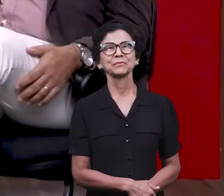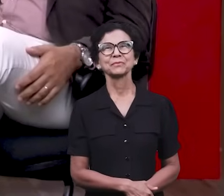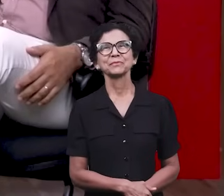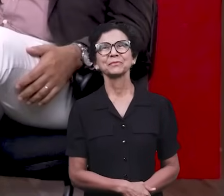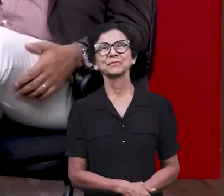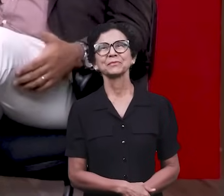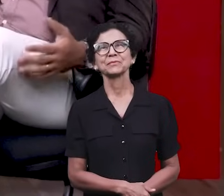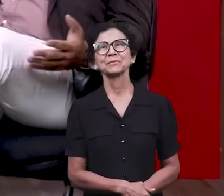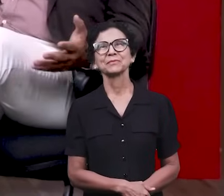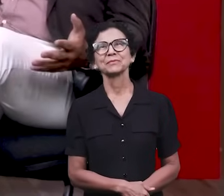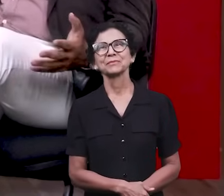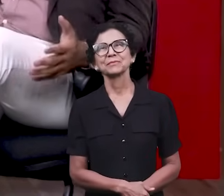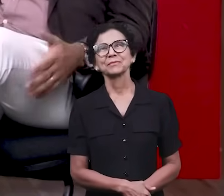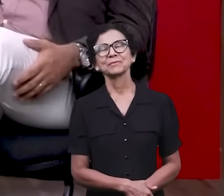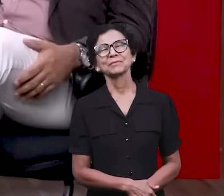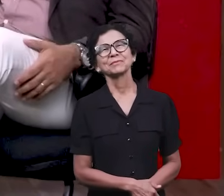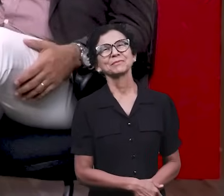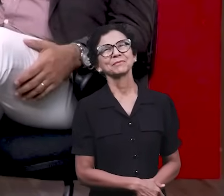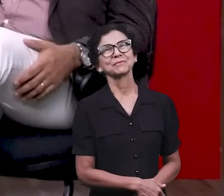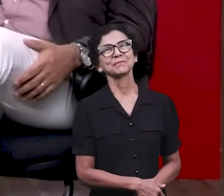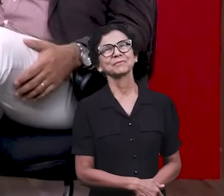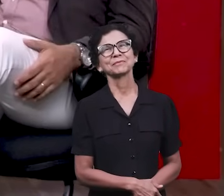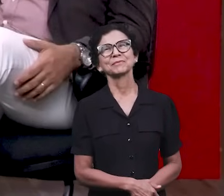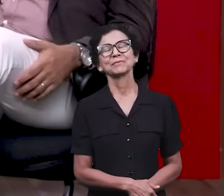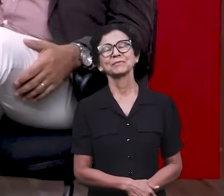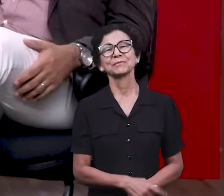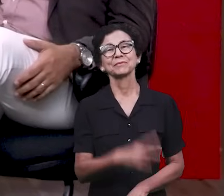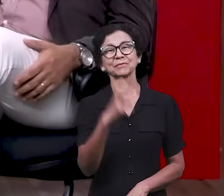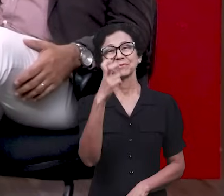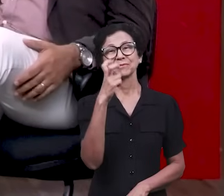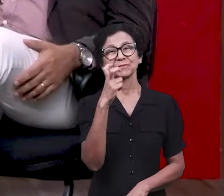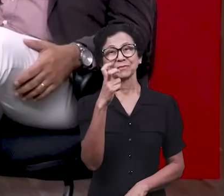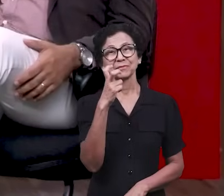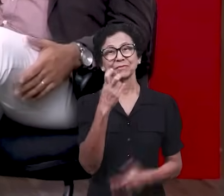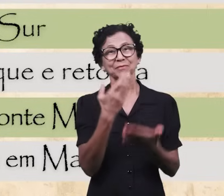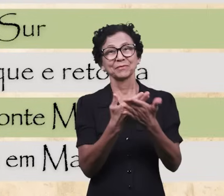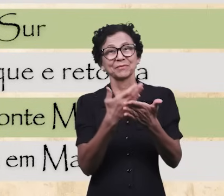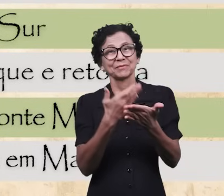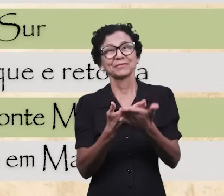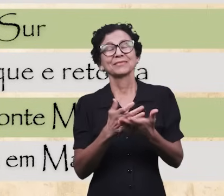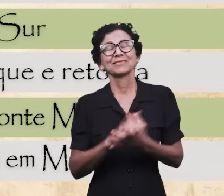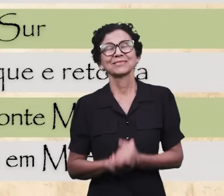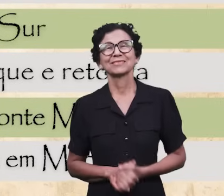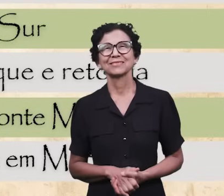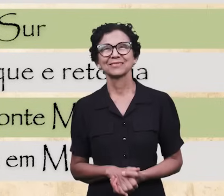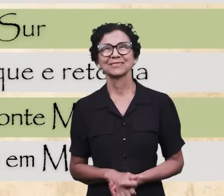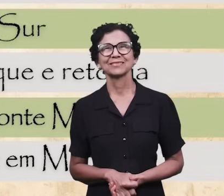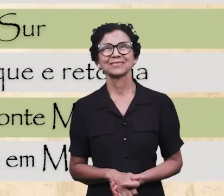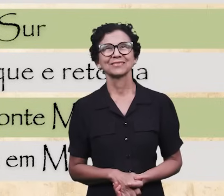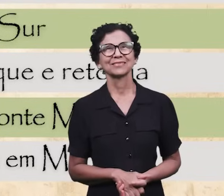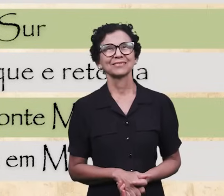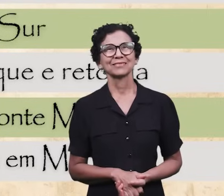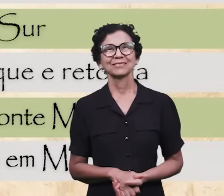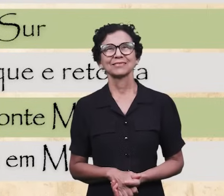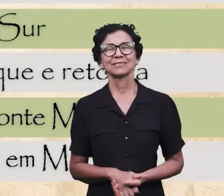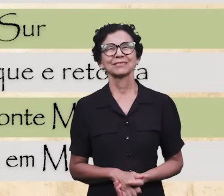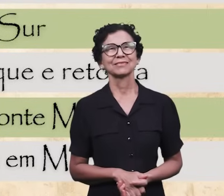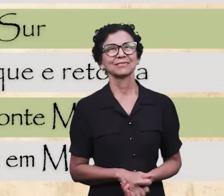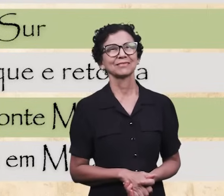5 episódios falando sobre... Vamos fazer o resumo essa jornada. O professor Vinícius tem